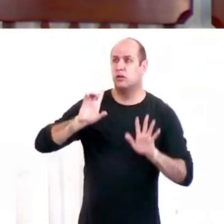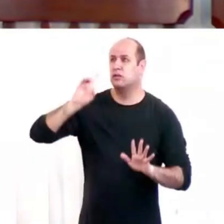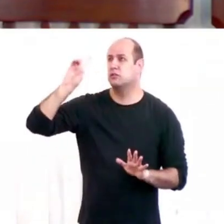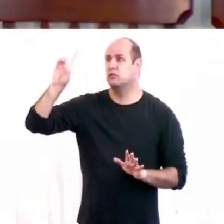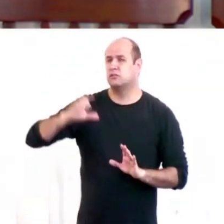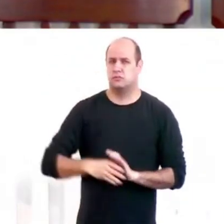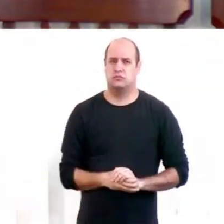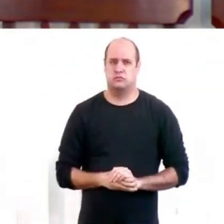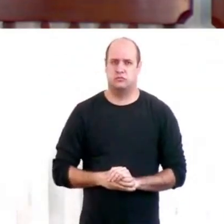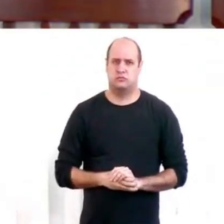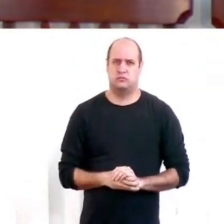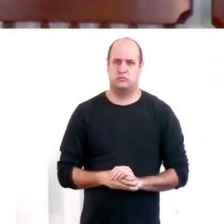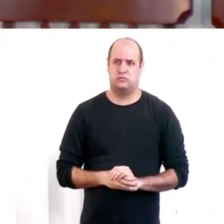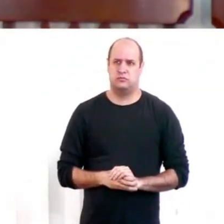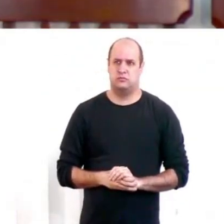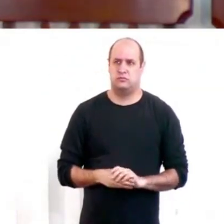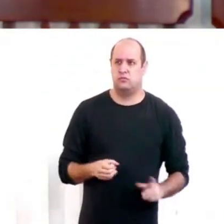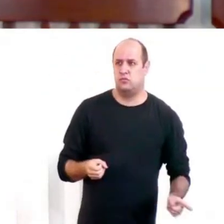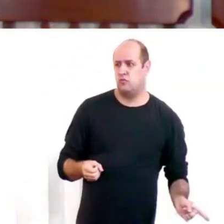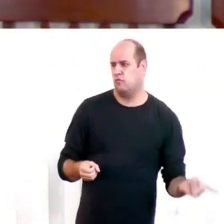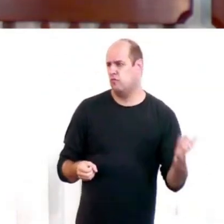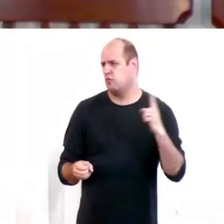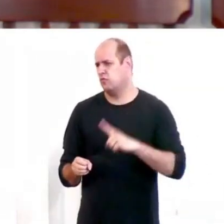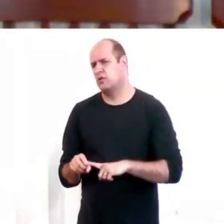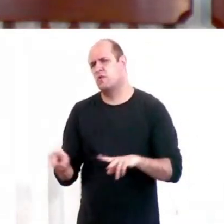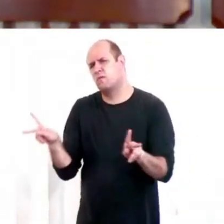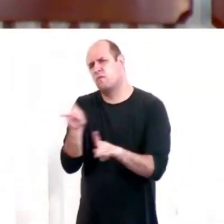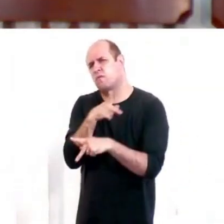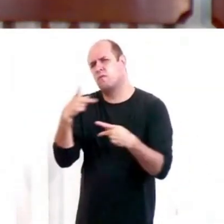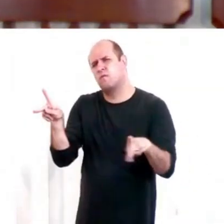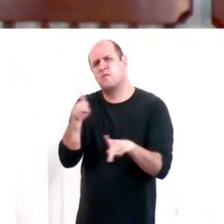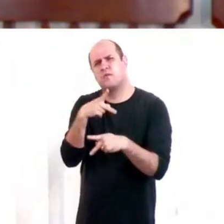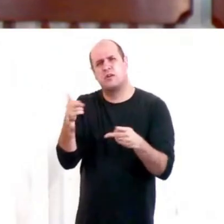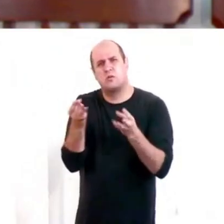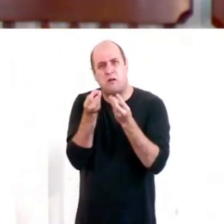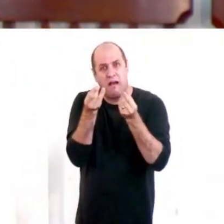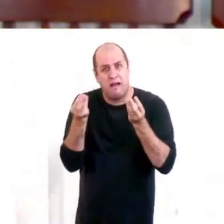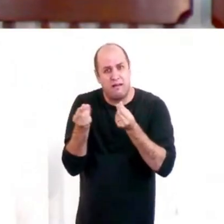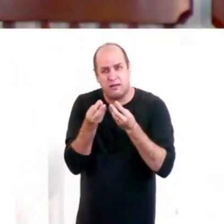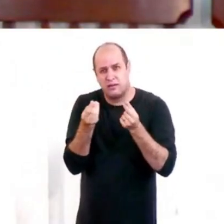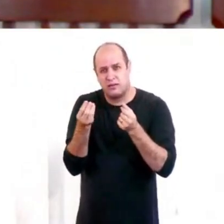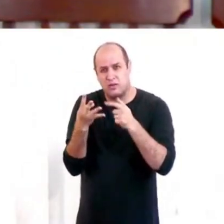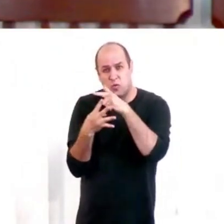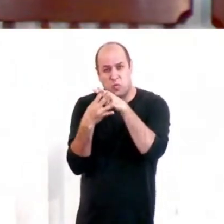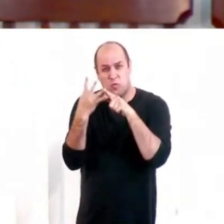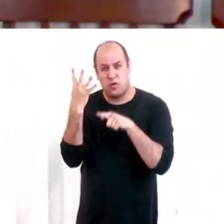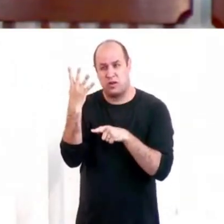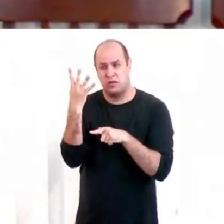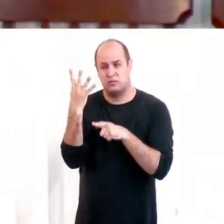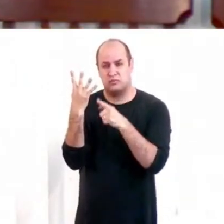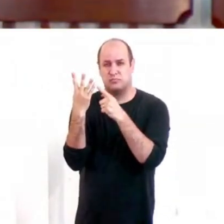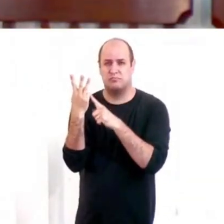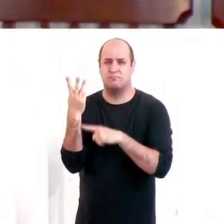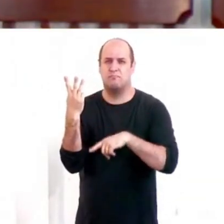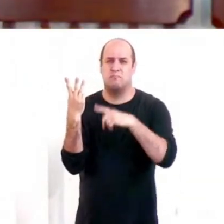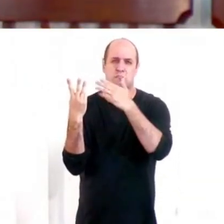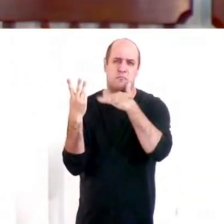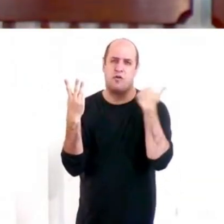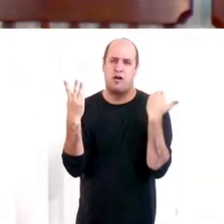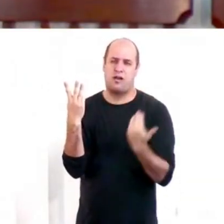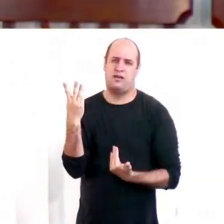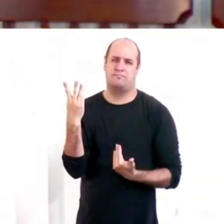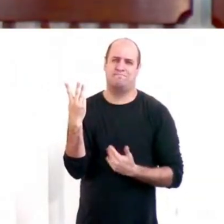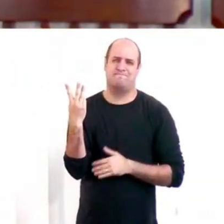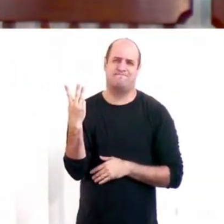voltar, pegaram uma tempestade de areia, e dos 4, um já faleceu no deserto, com a tempestade de